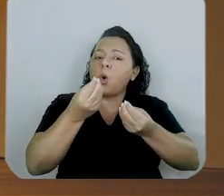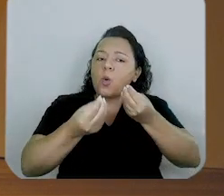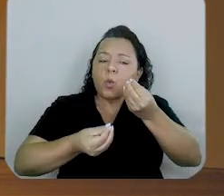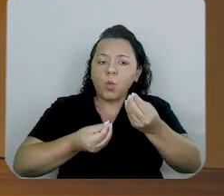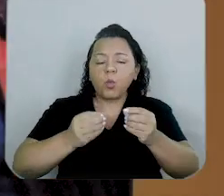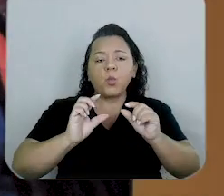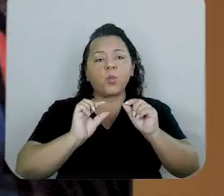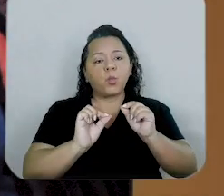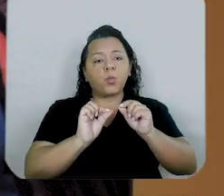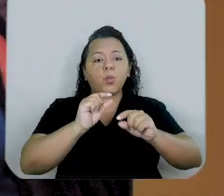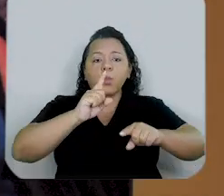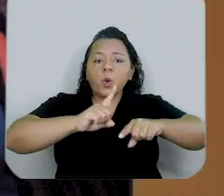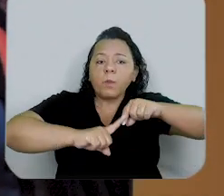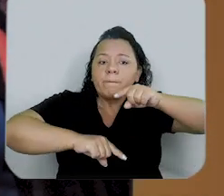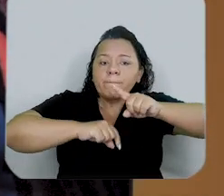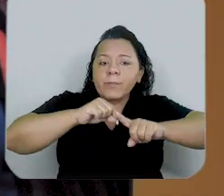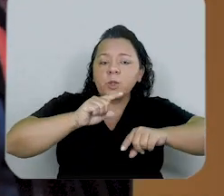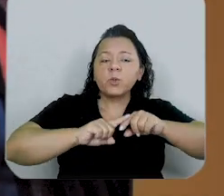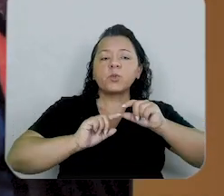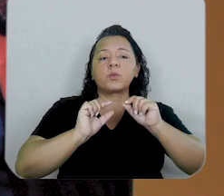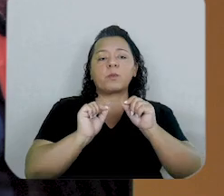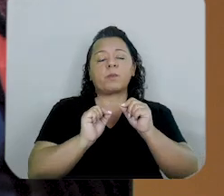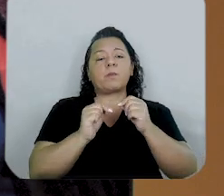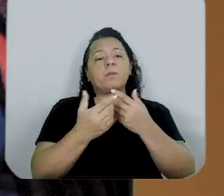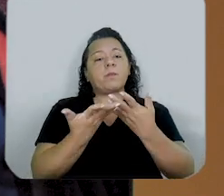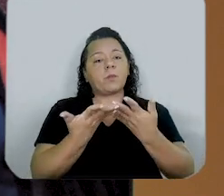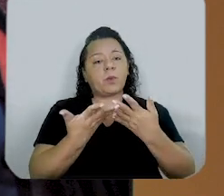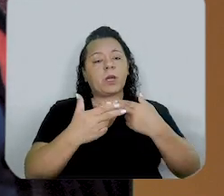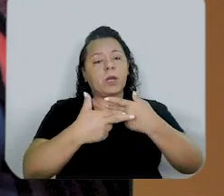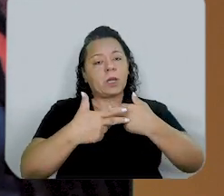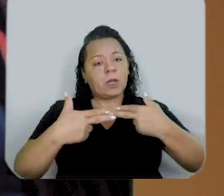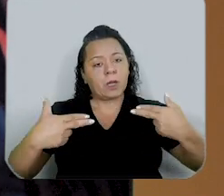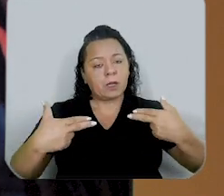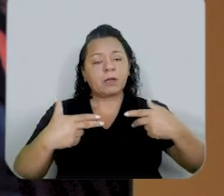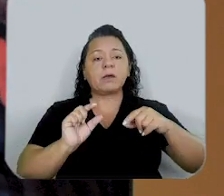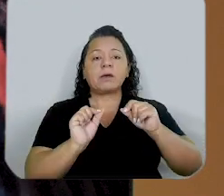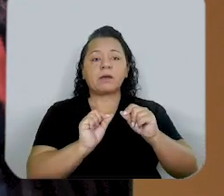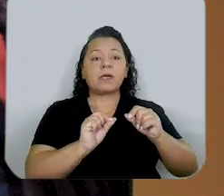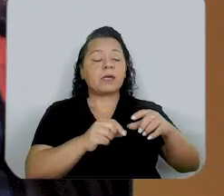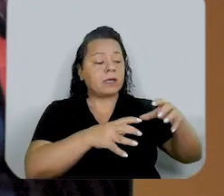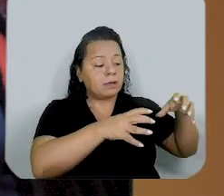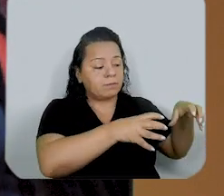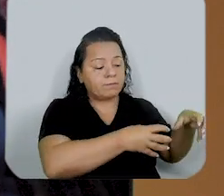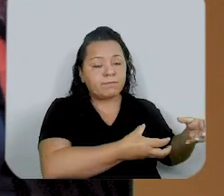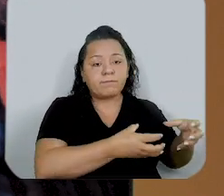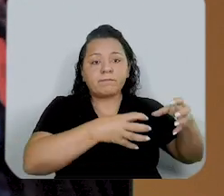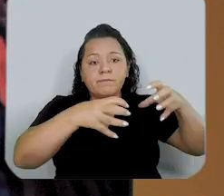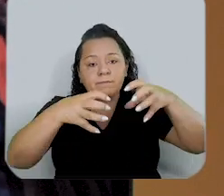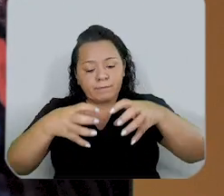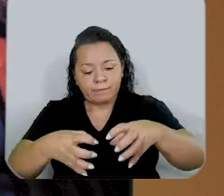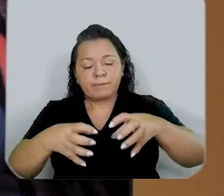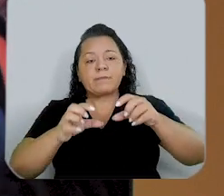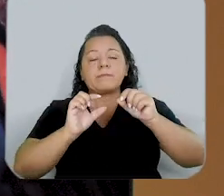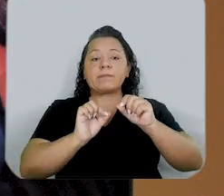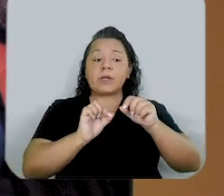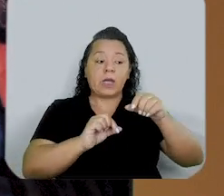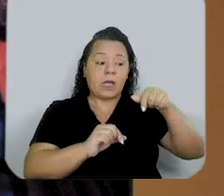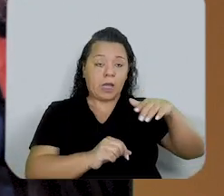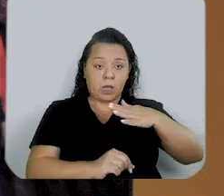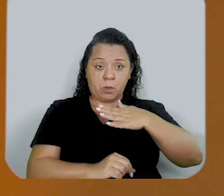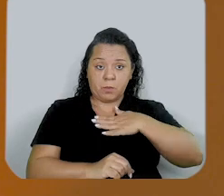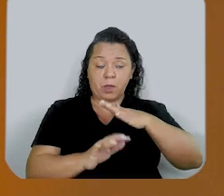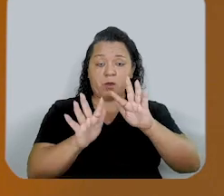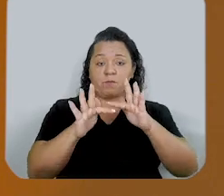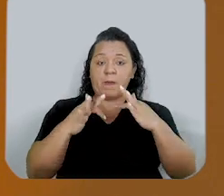como os produtos, a matéria-prima vinha das comunidades, vinha direto de lá dos meus